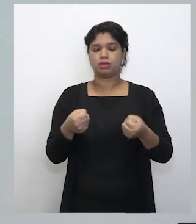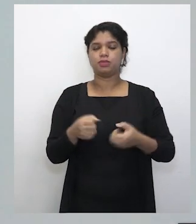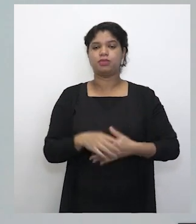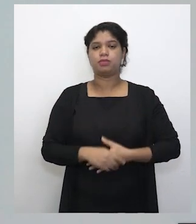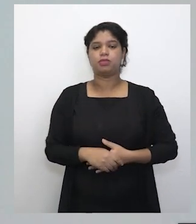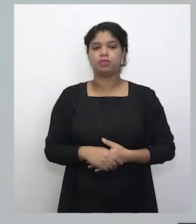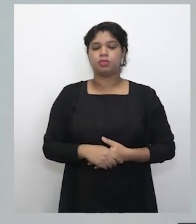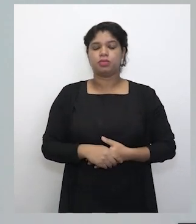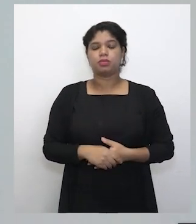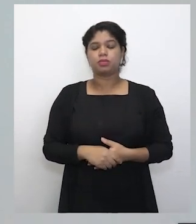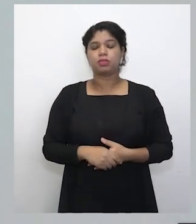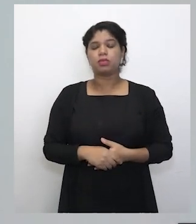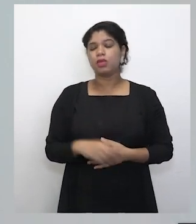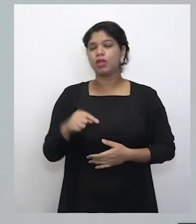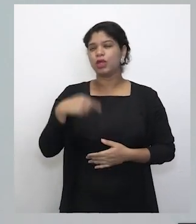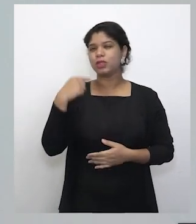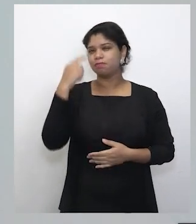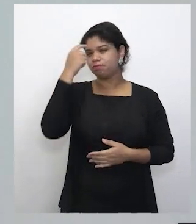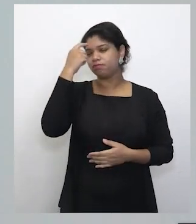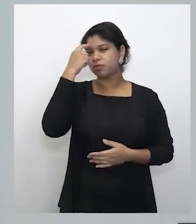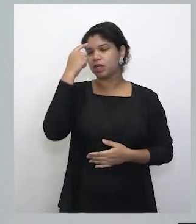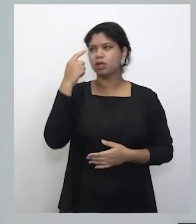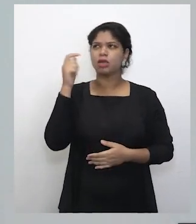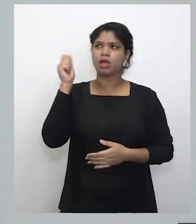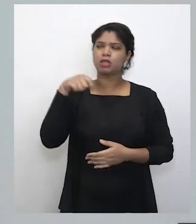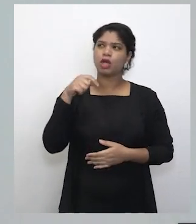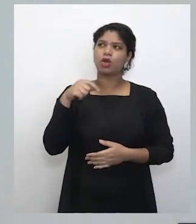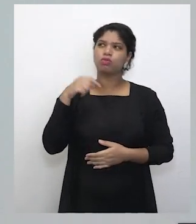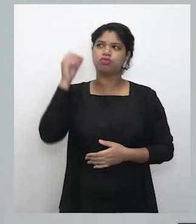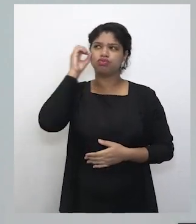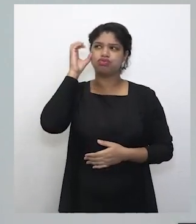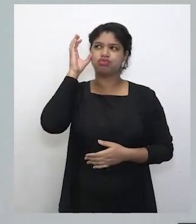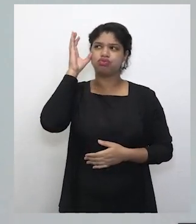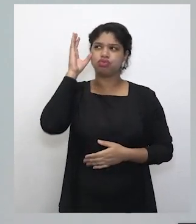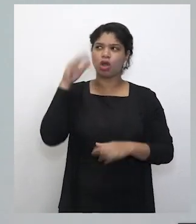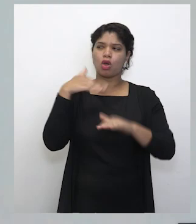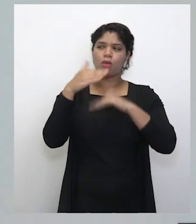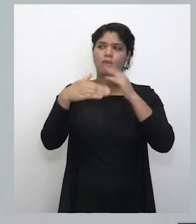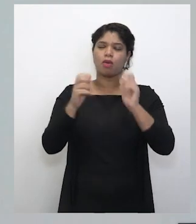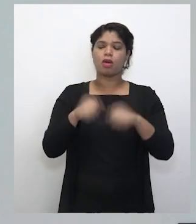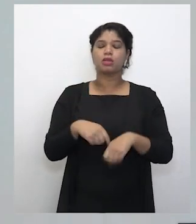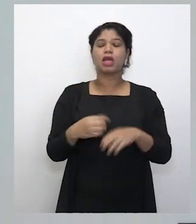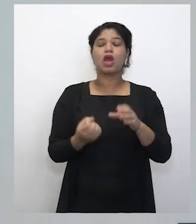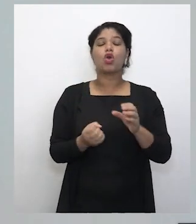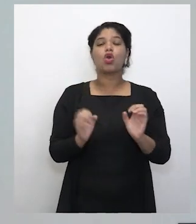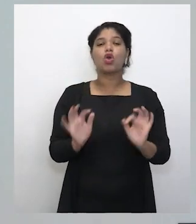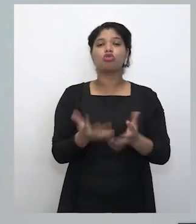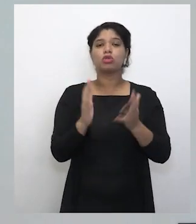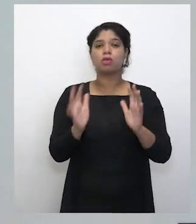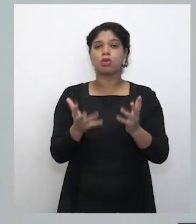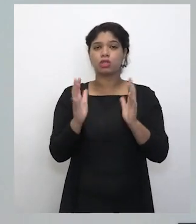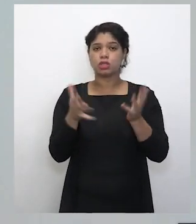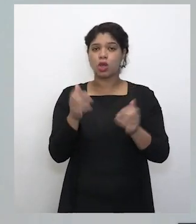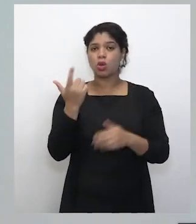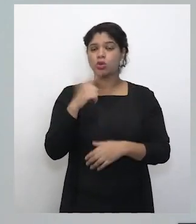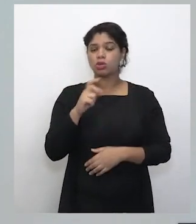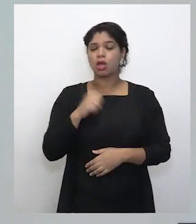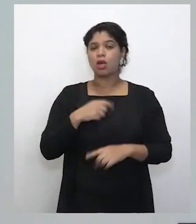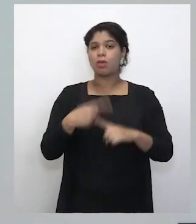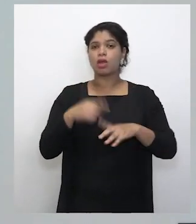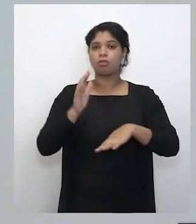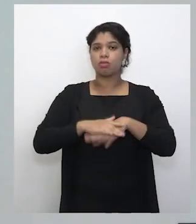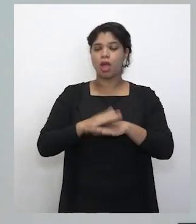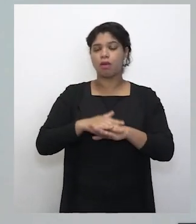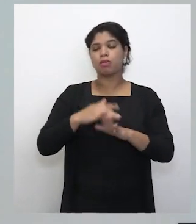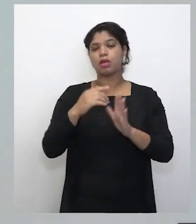A preocupação com o desenvolvimento do conhecimento justifica-se pela contribuição indispensável que as práticas de